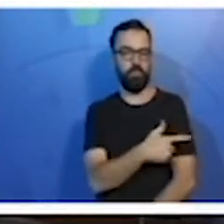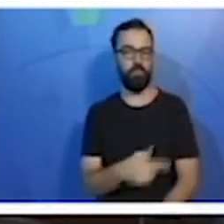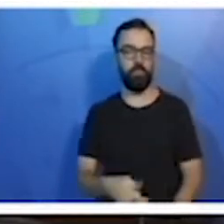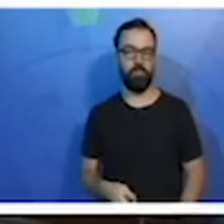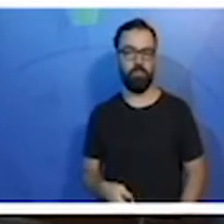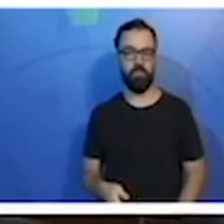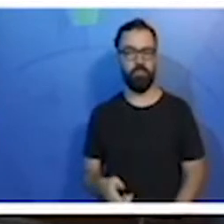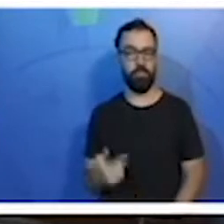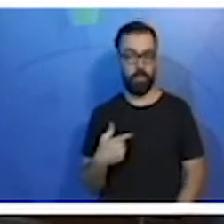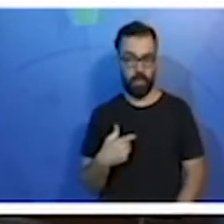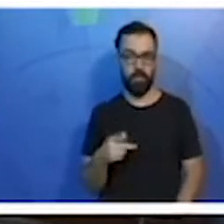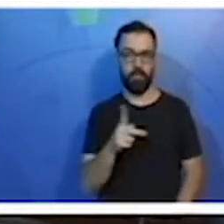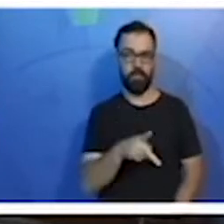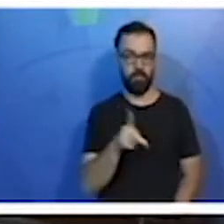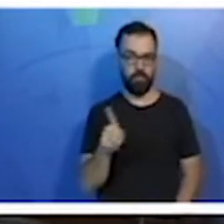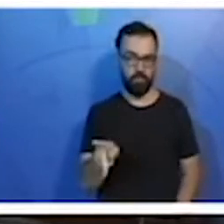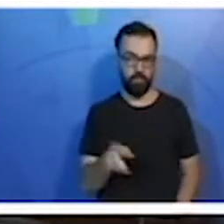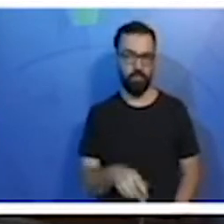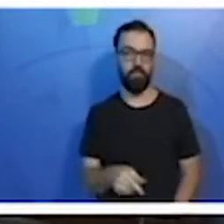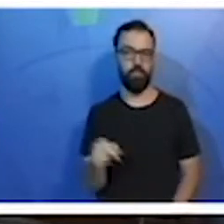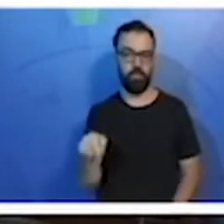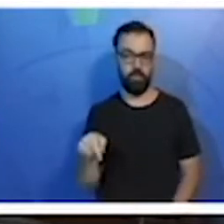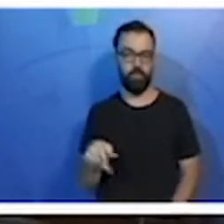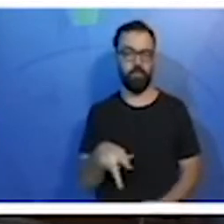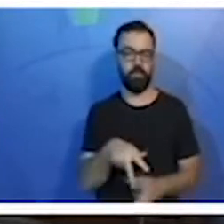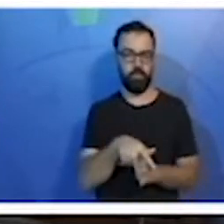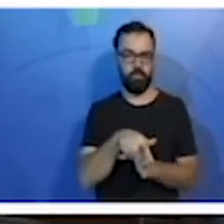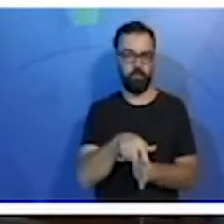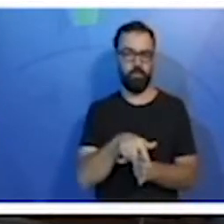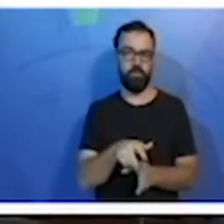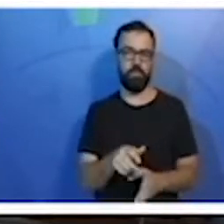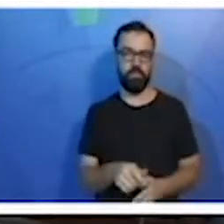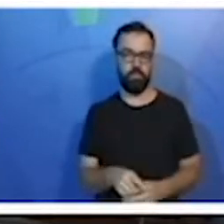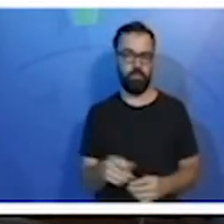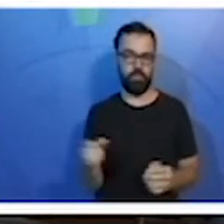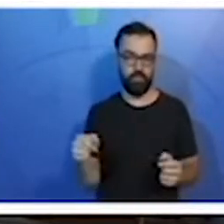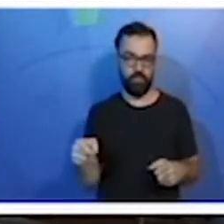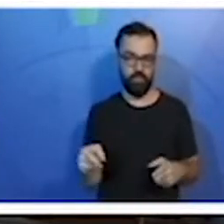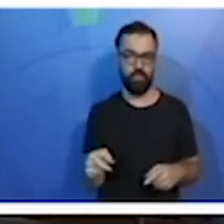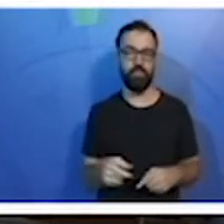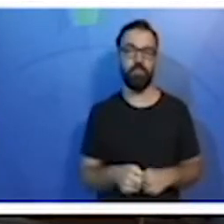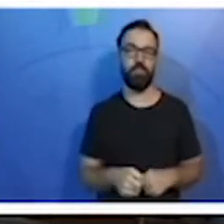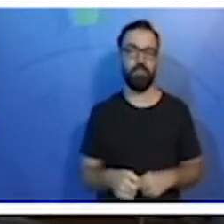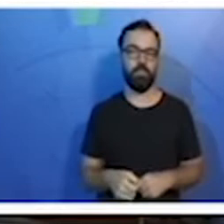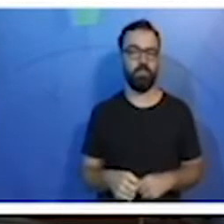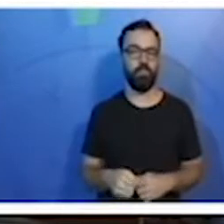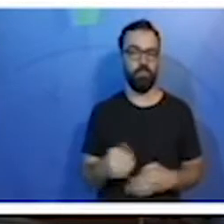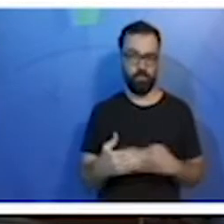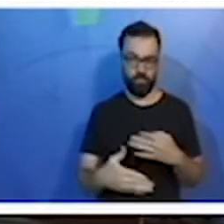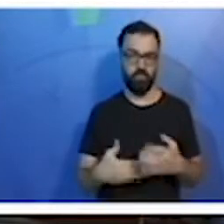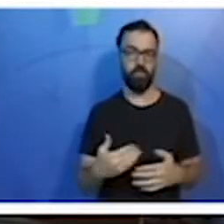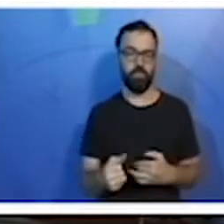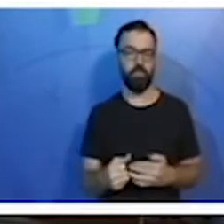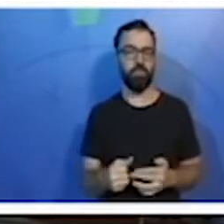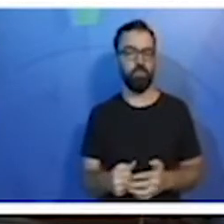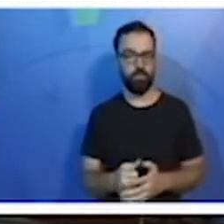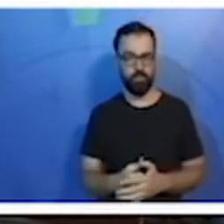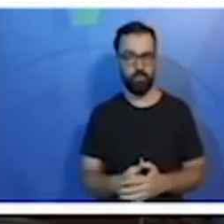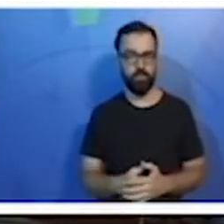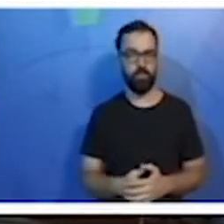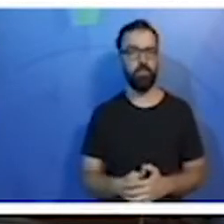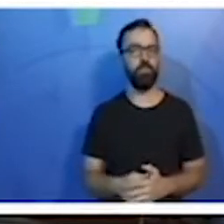Eu sou Professor Maurício sou professor da Escola Luiza parassu Borges e estamos aqui para falar hoje sobre mais um assunto super importante